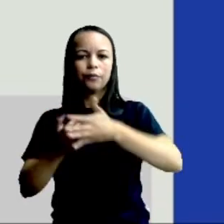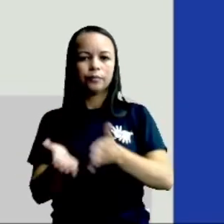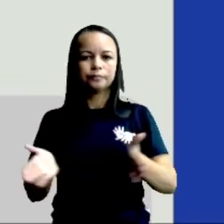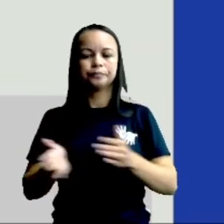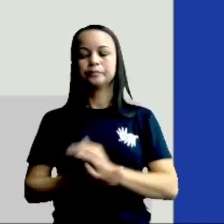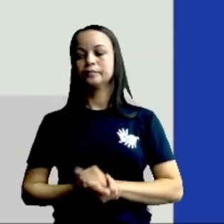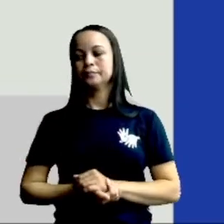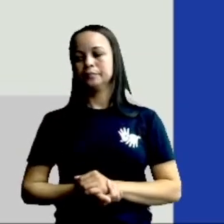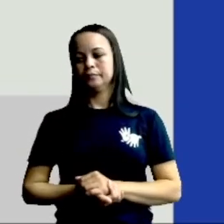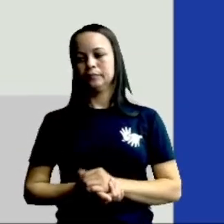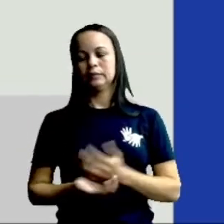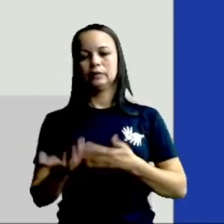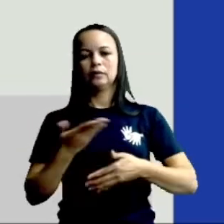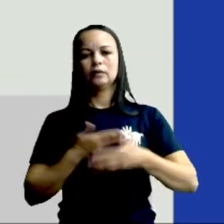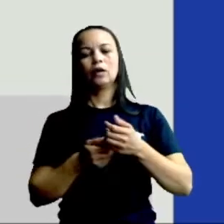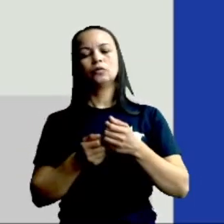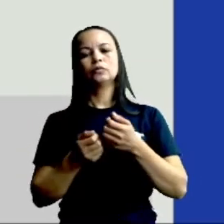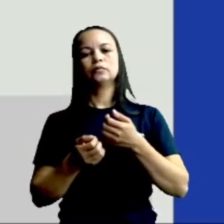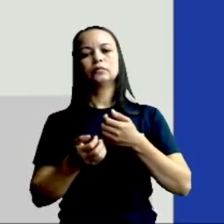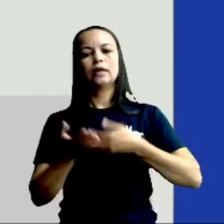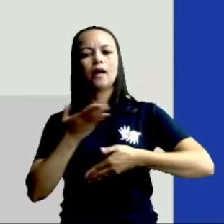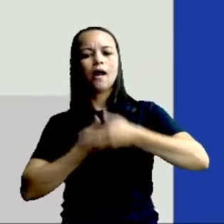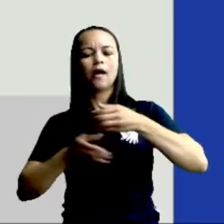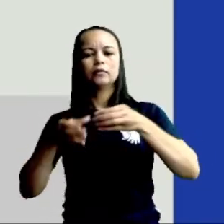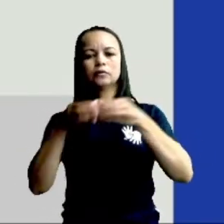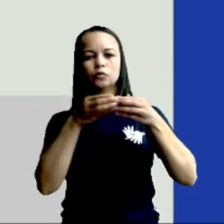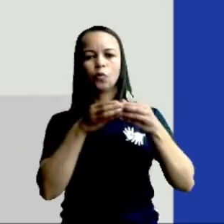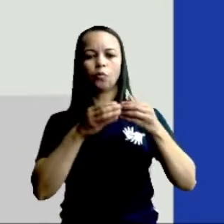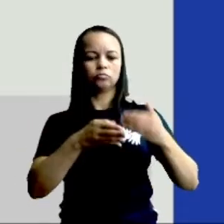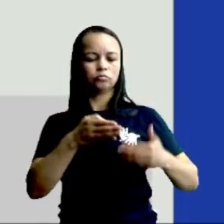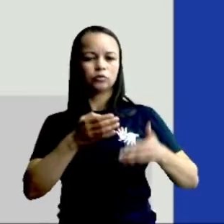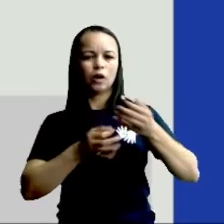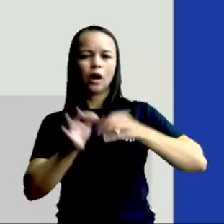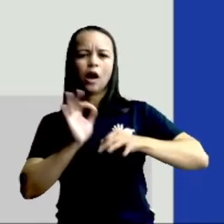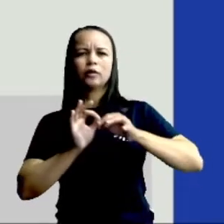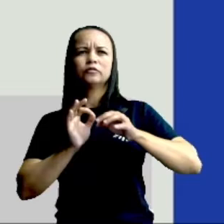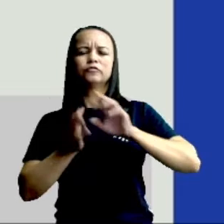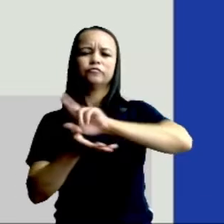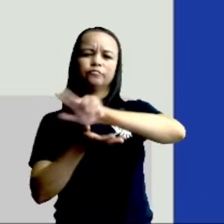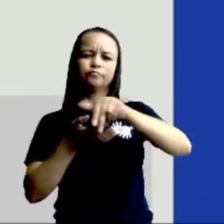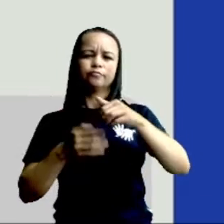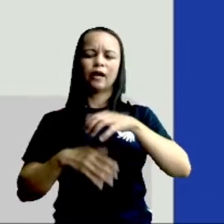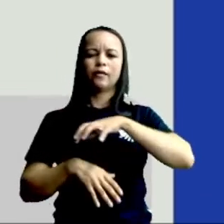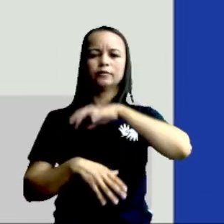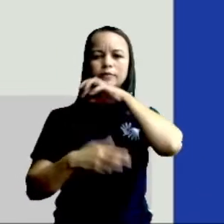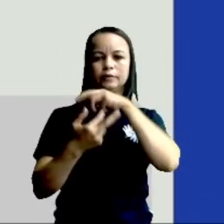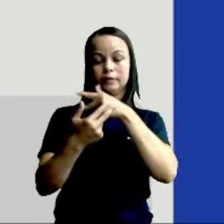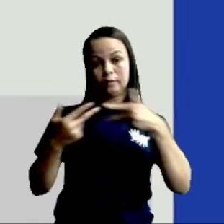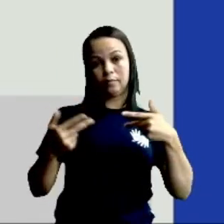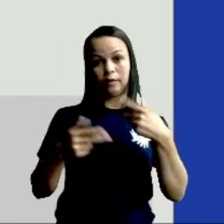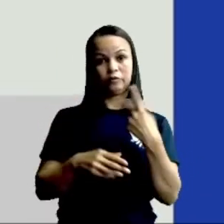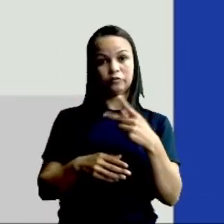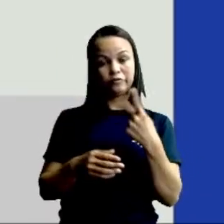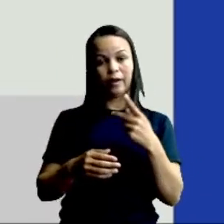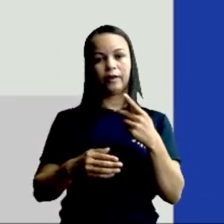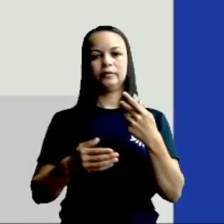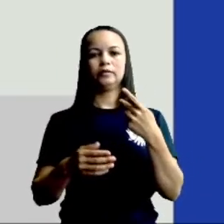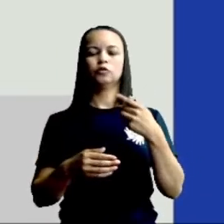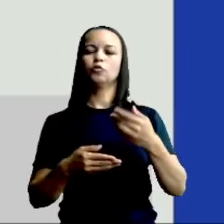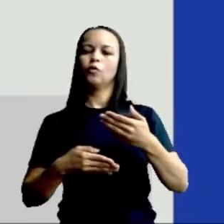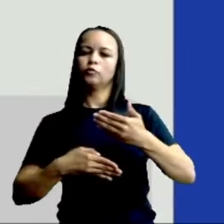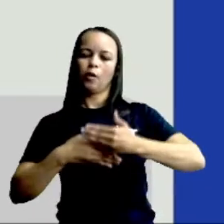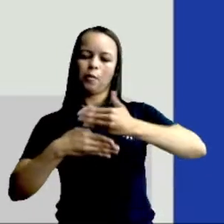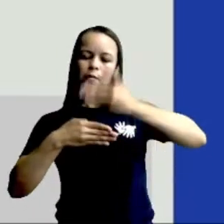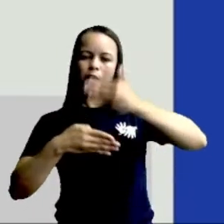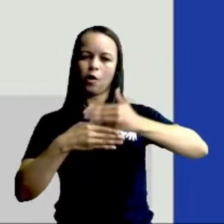seres vivos se relacionam com os componentes construídos. Diversos animais, eles fazem aí construções